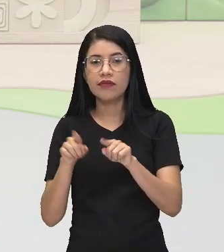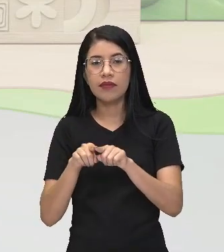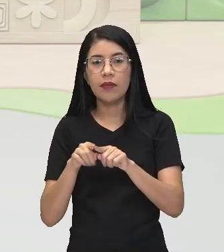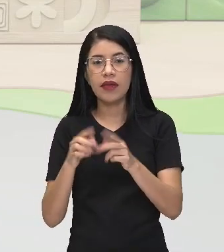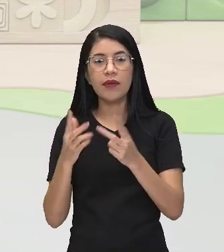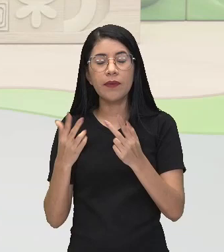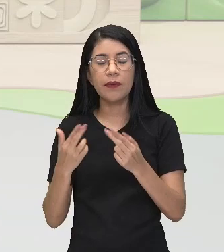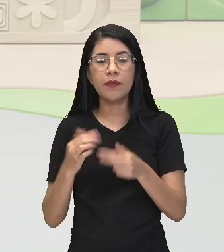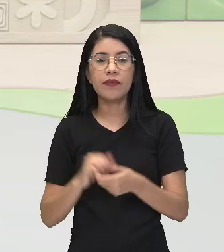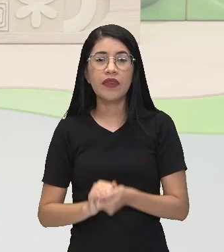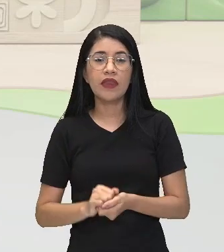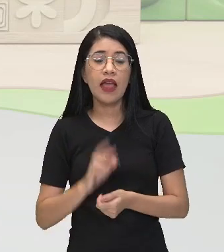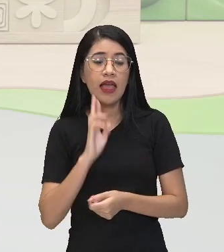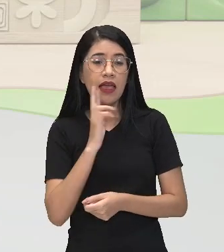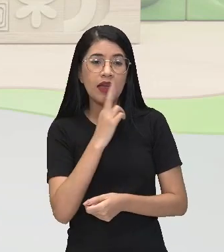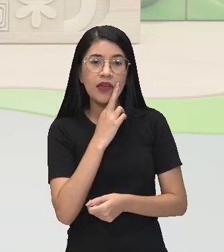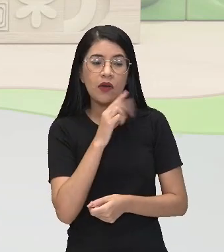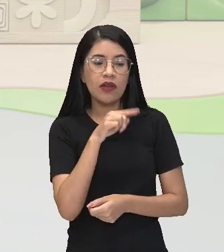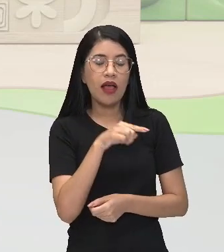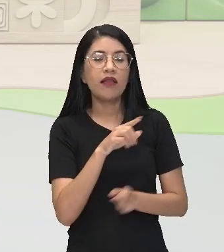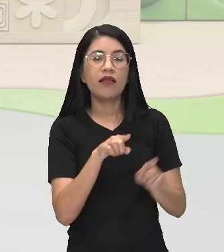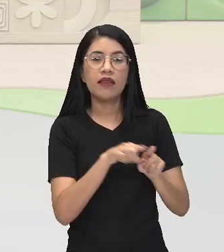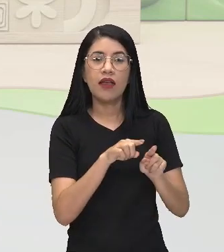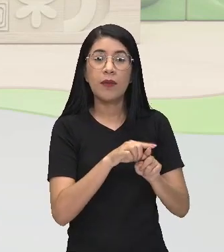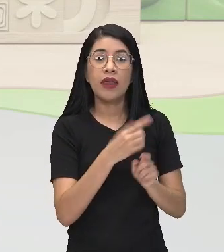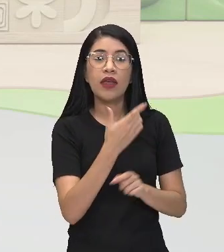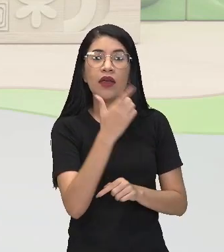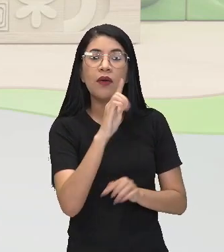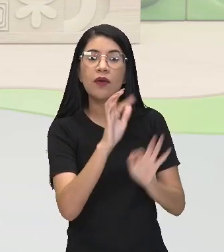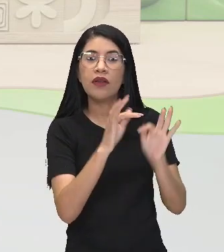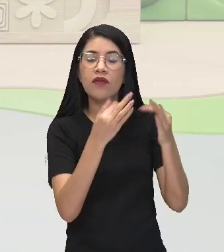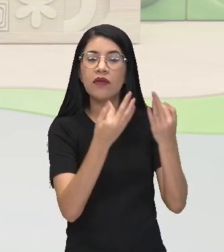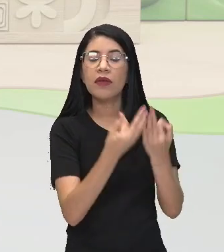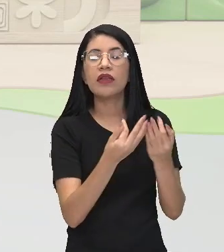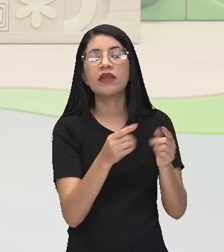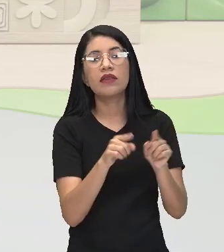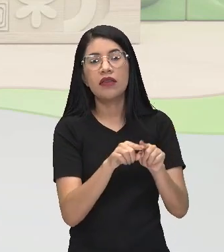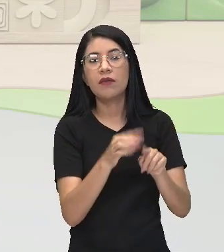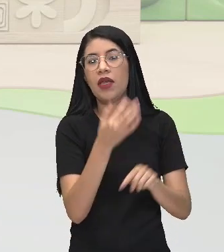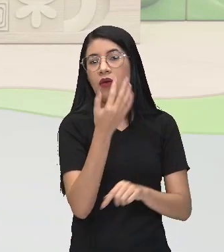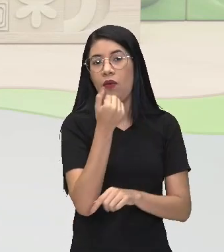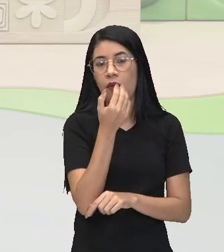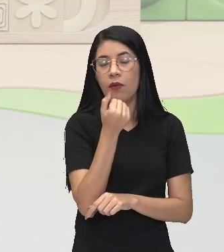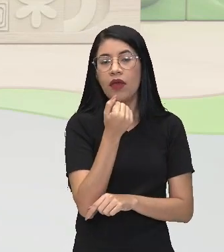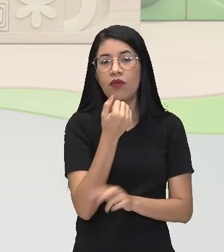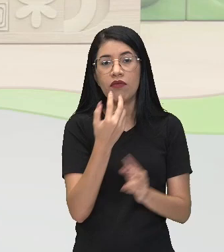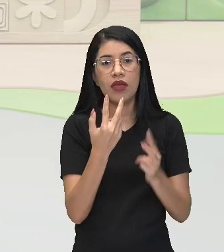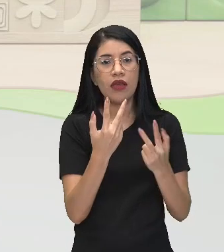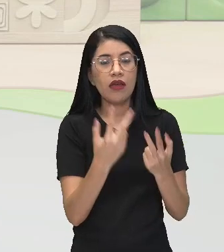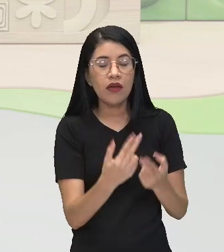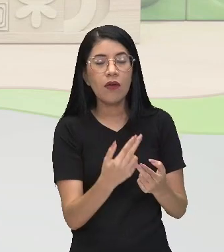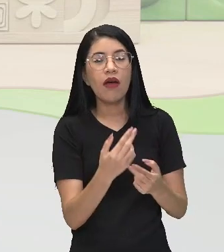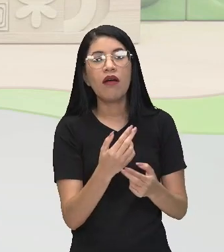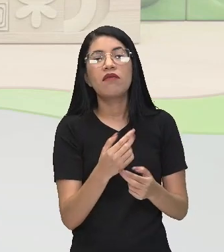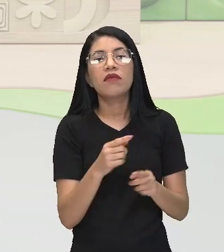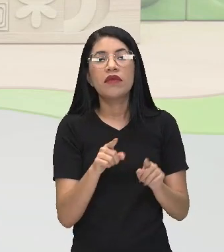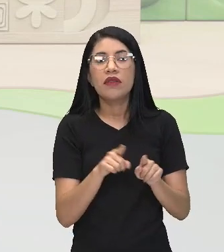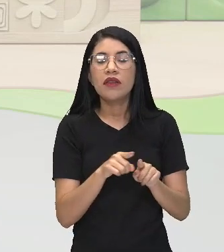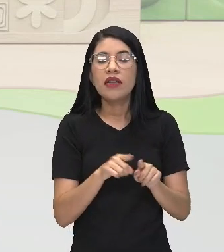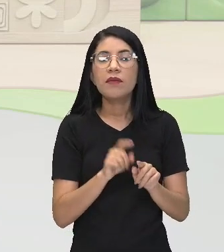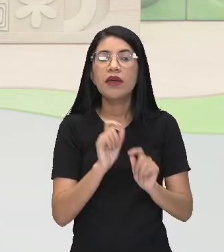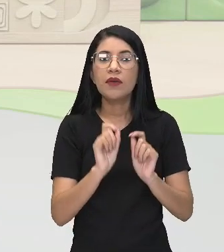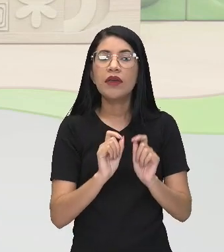outra família também consumiu daquela mesma comida que foi servida e eles também